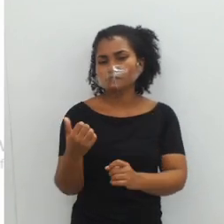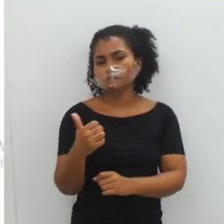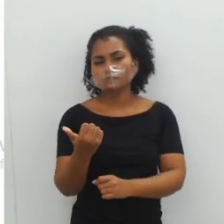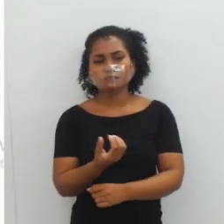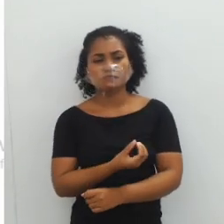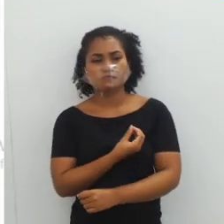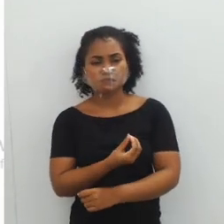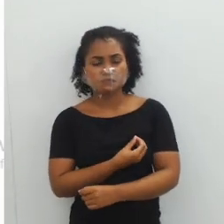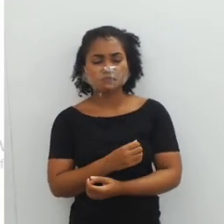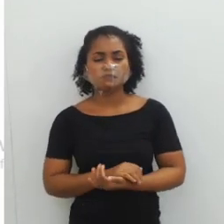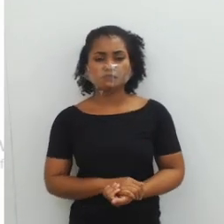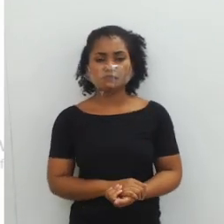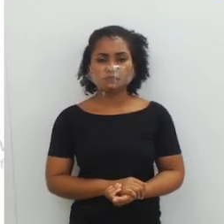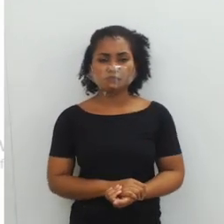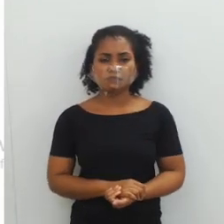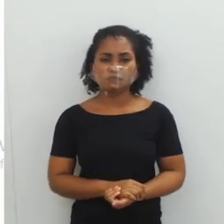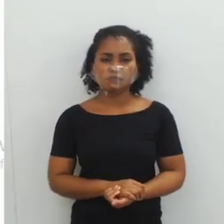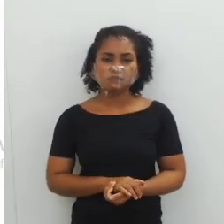de vida. Então,